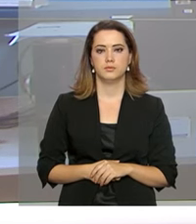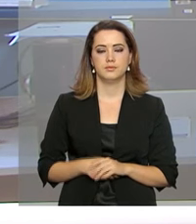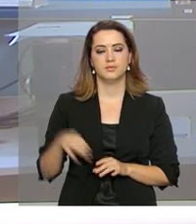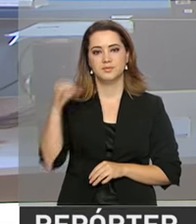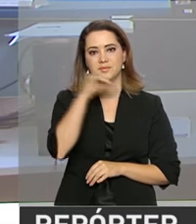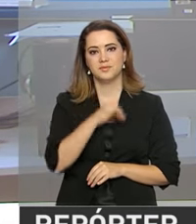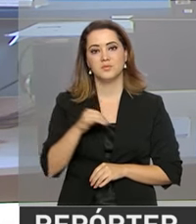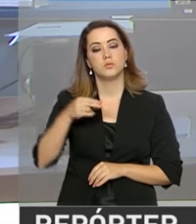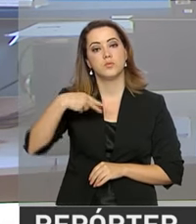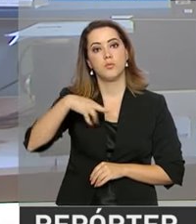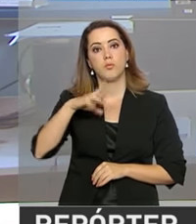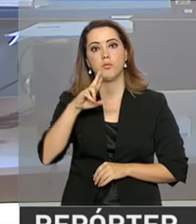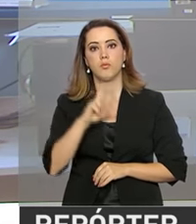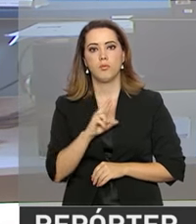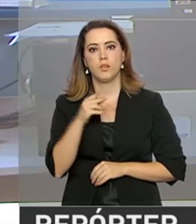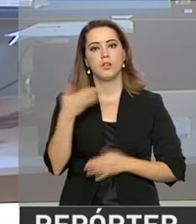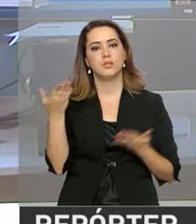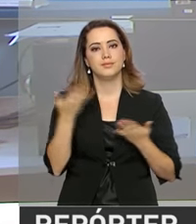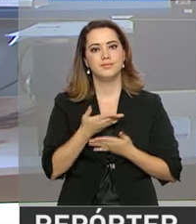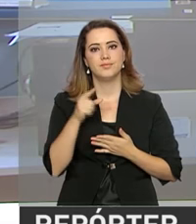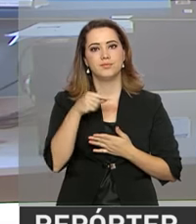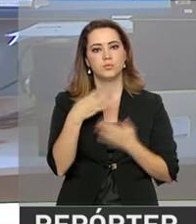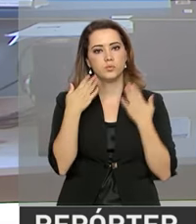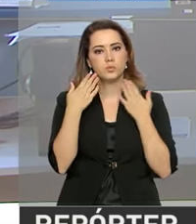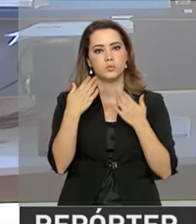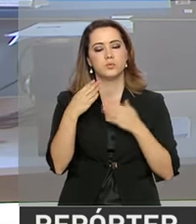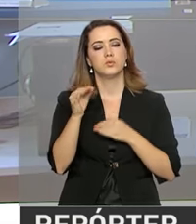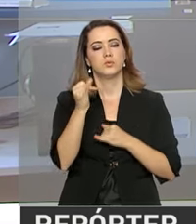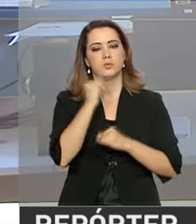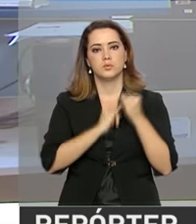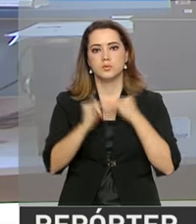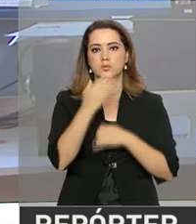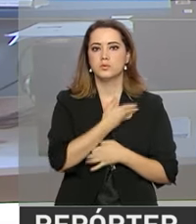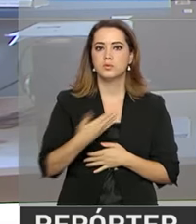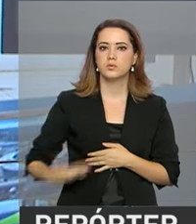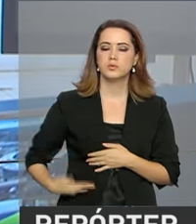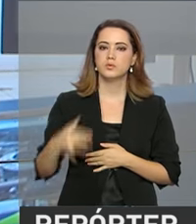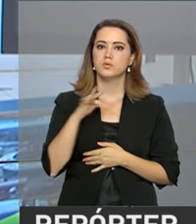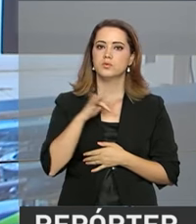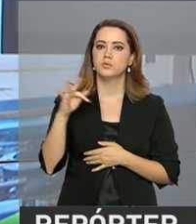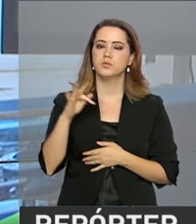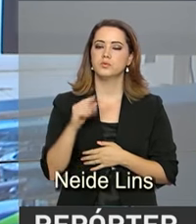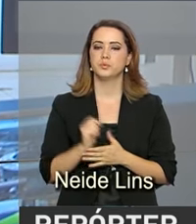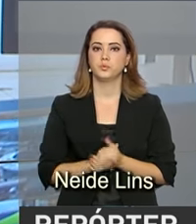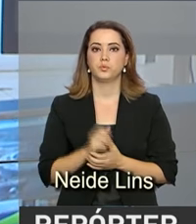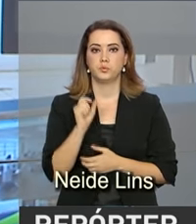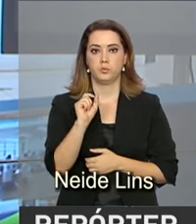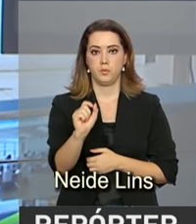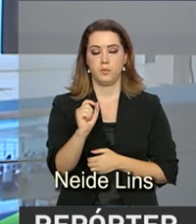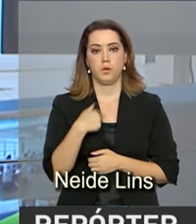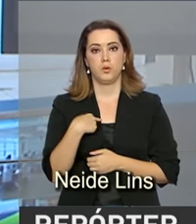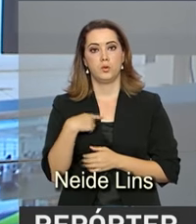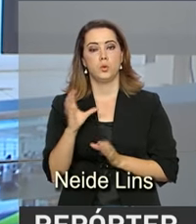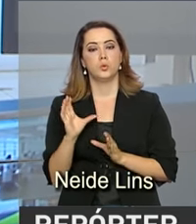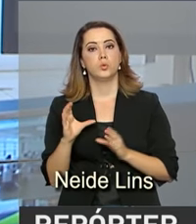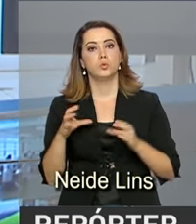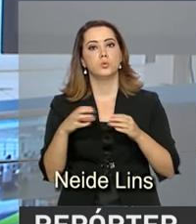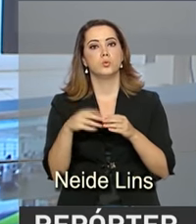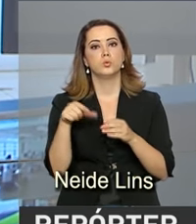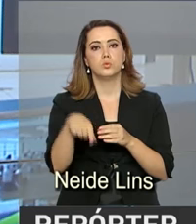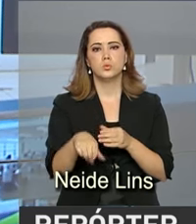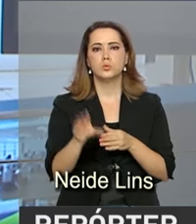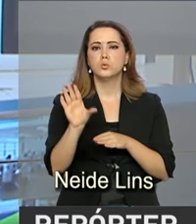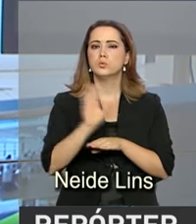Olá, o repórter NBR está de volta com as notícias do Poder Executivo Federal. A Comissão de Constituição e Justiça da Câmara